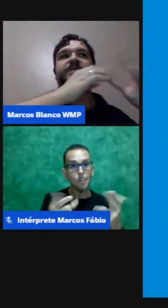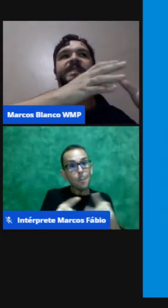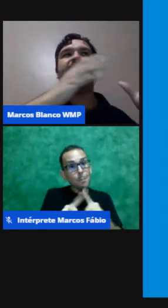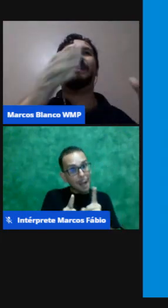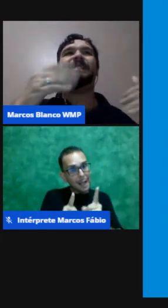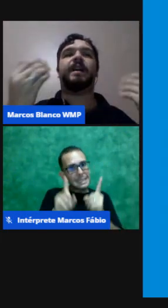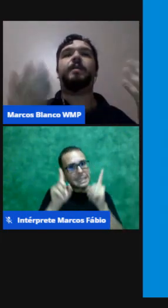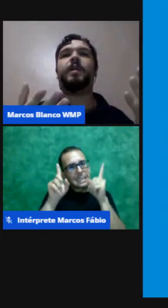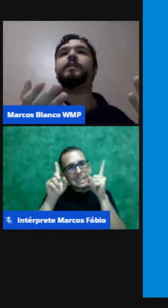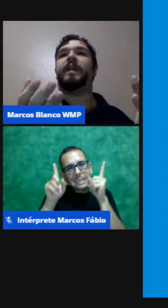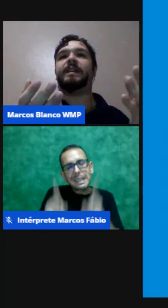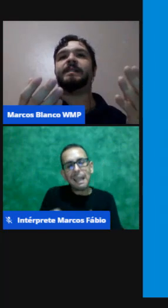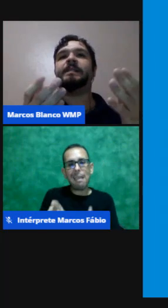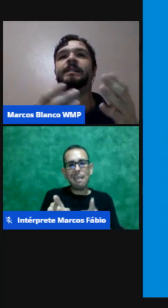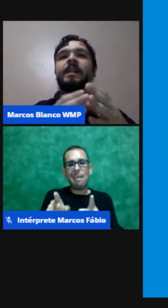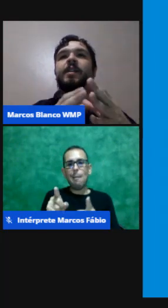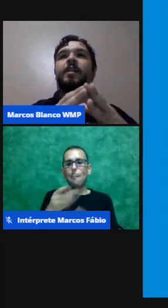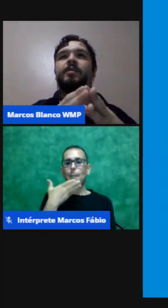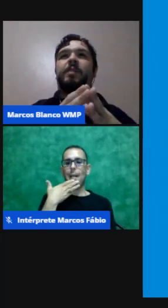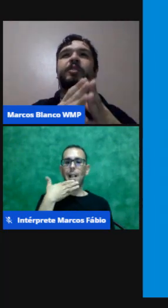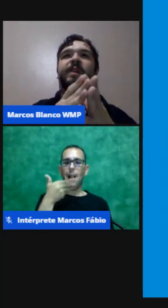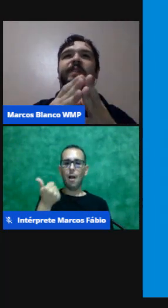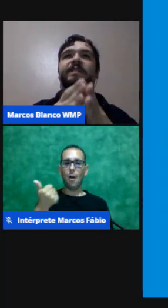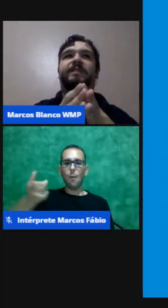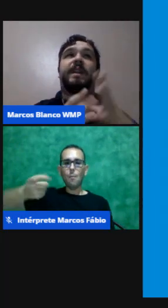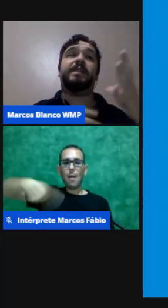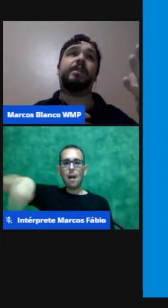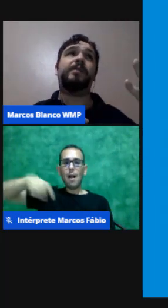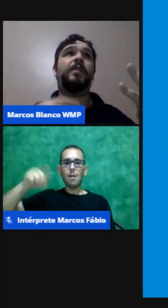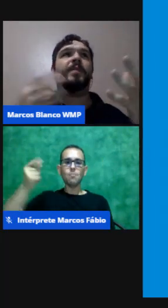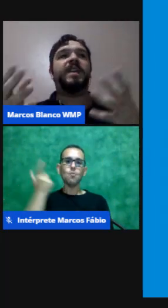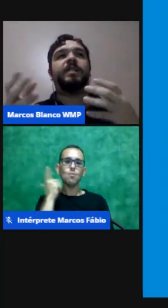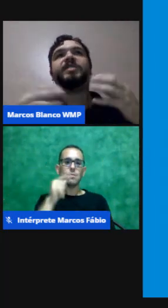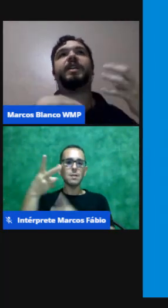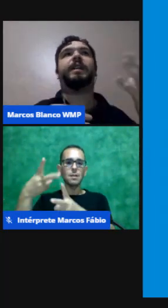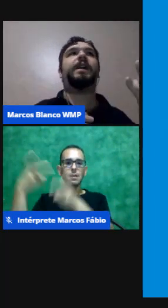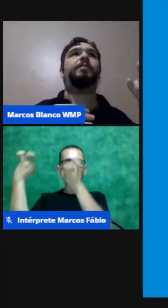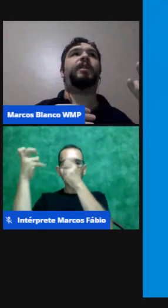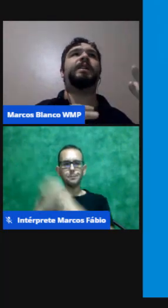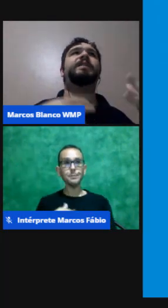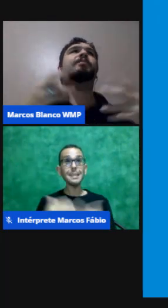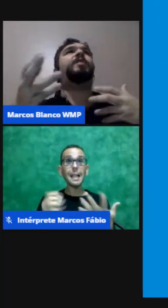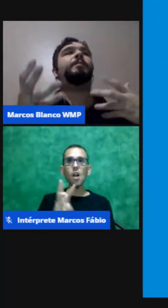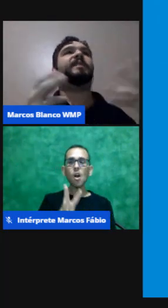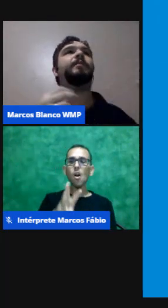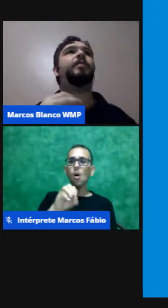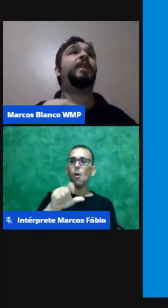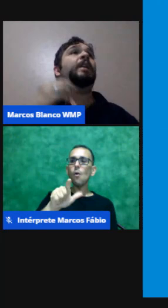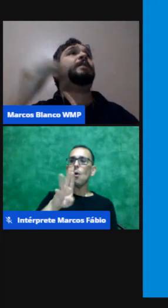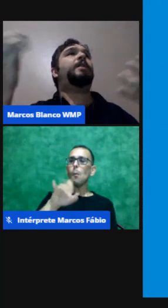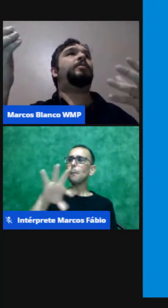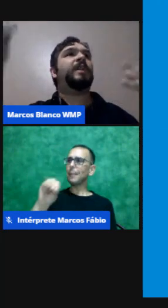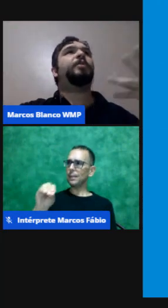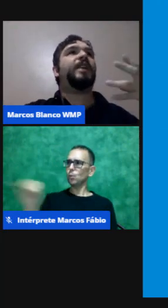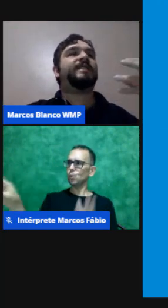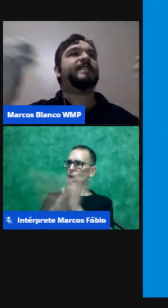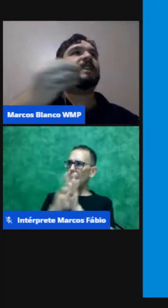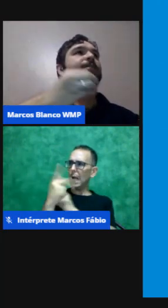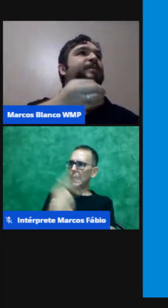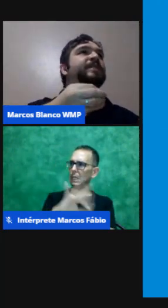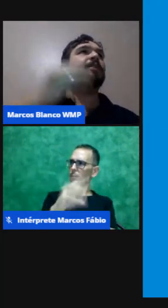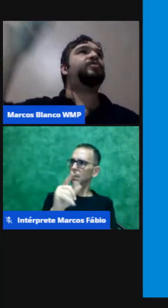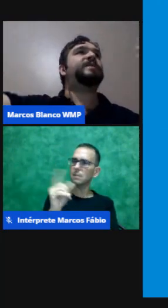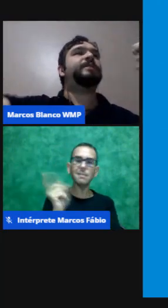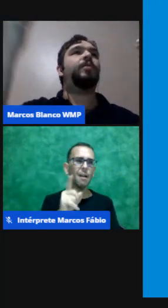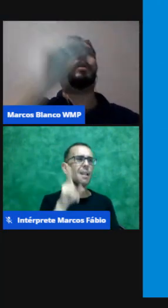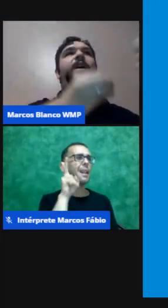uma ferramenta para você iniciar uma conversa. Não é muito mais fácil você falar, então, o Volbito está chegando aqui em Campo Grande, aí a pessoa, mas que eu vou... Então, lembra do